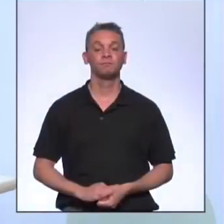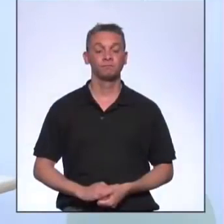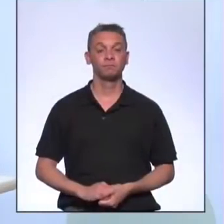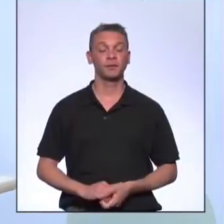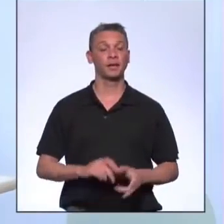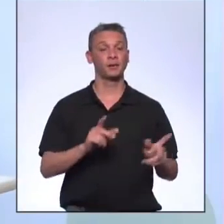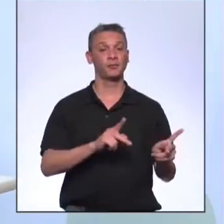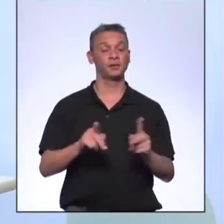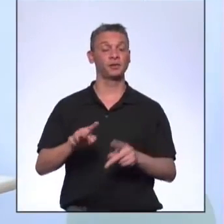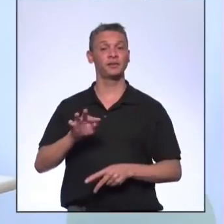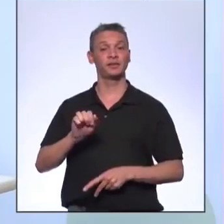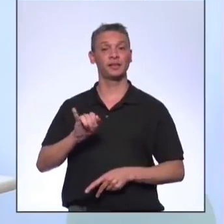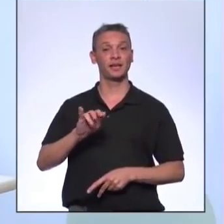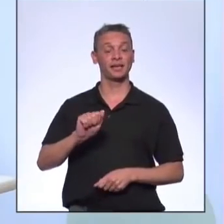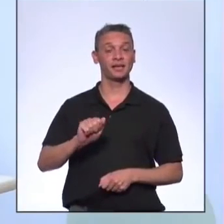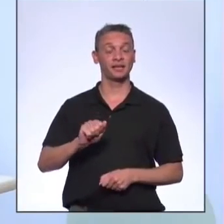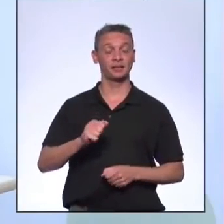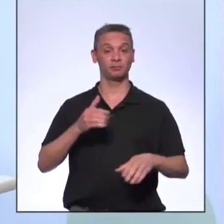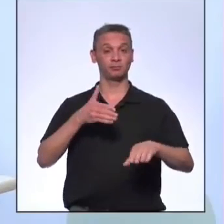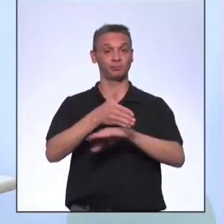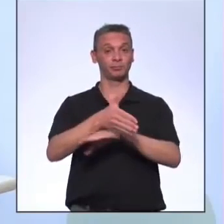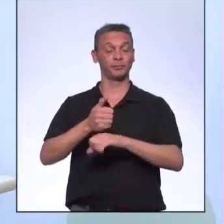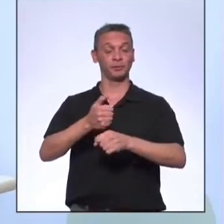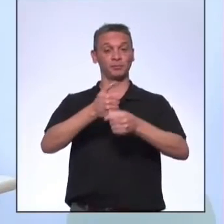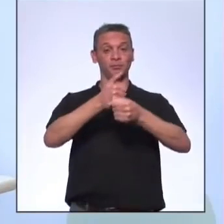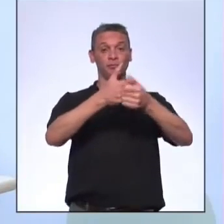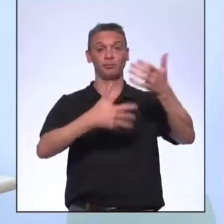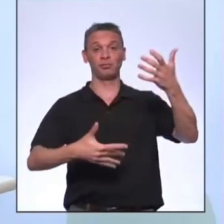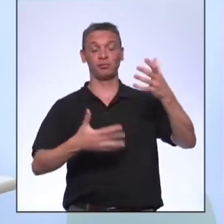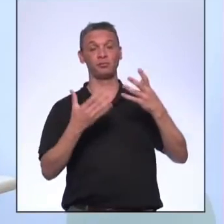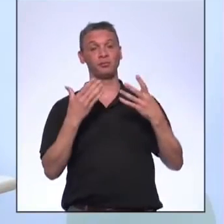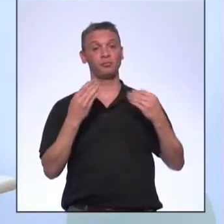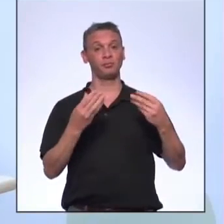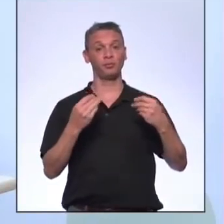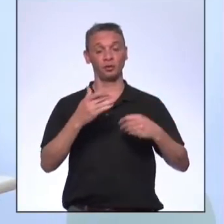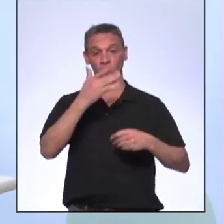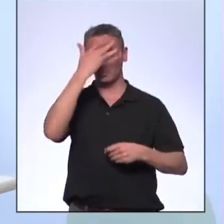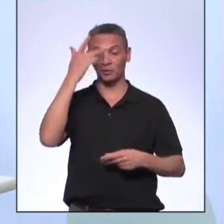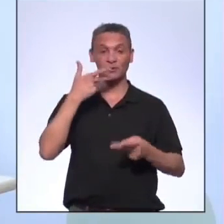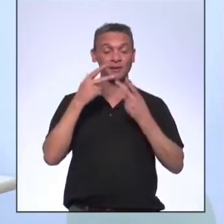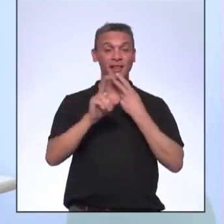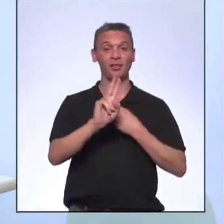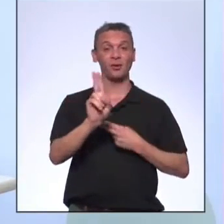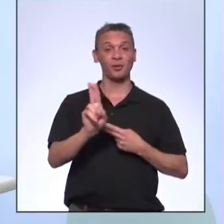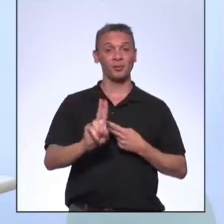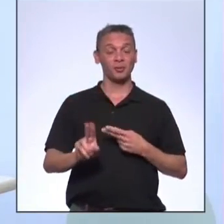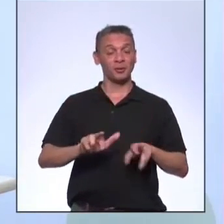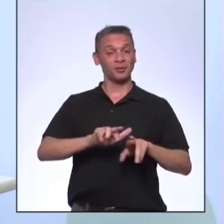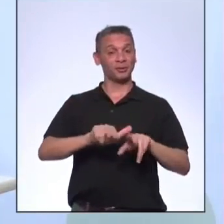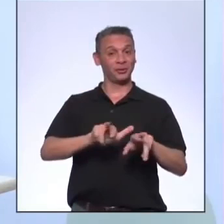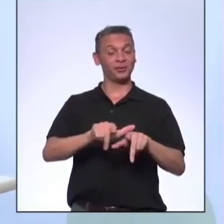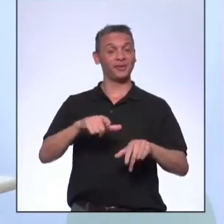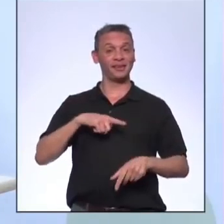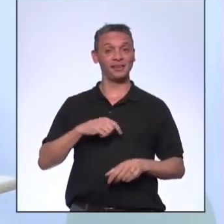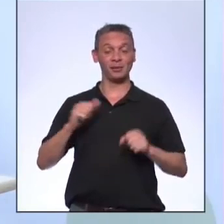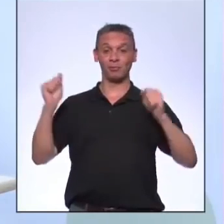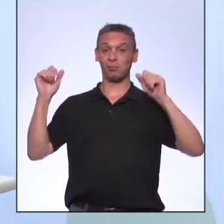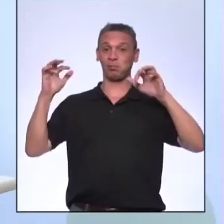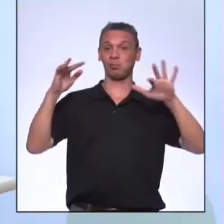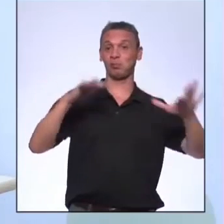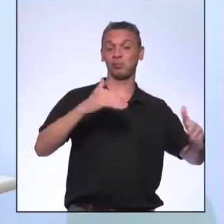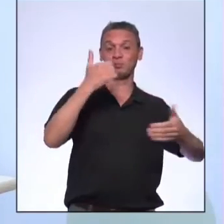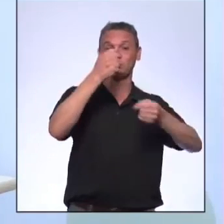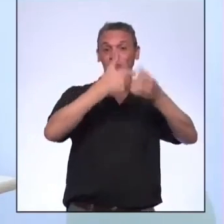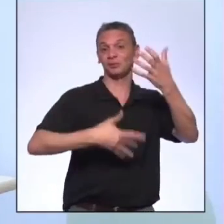Então, professora Tayana, muita participação, o pessoal citou nomes, veio tudo de uma maneira, de uma avalanche enorme